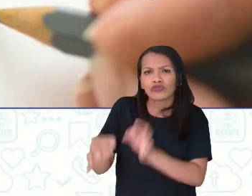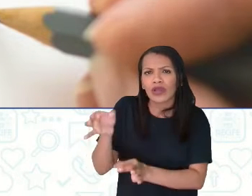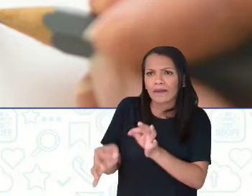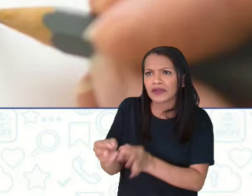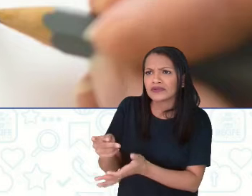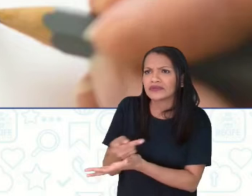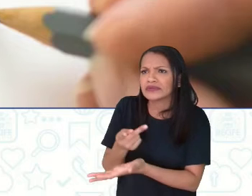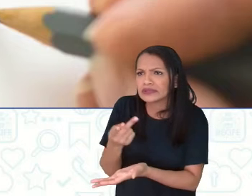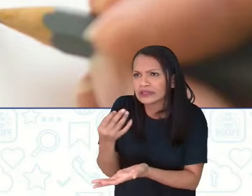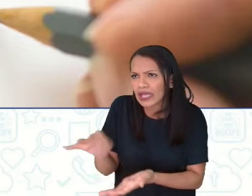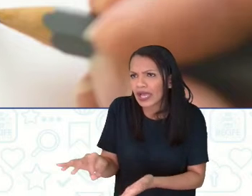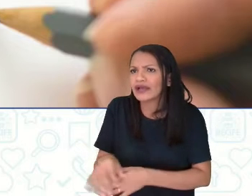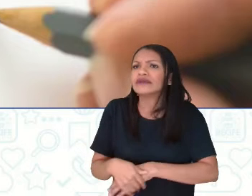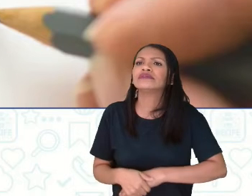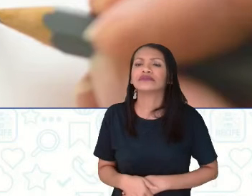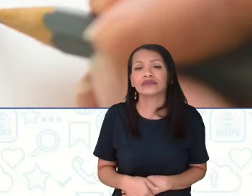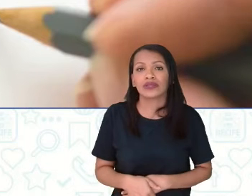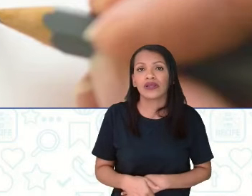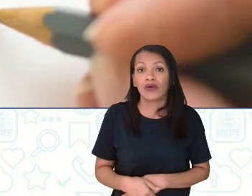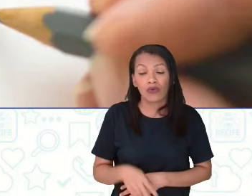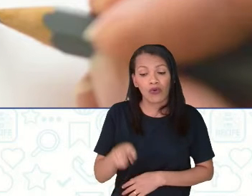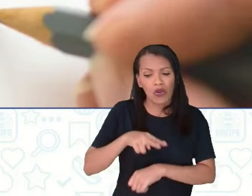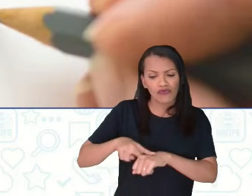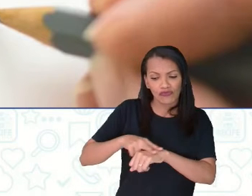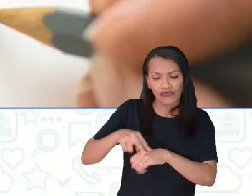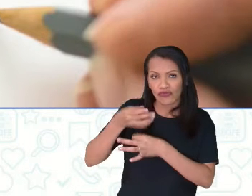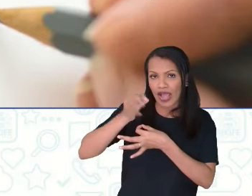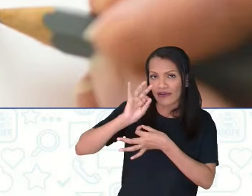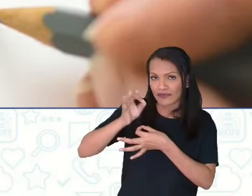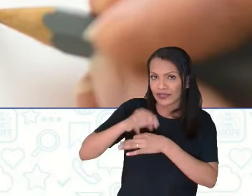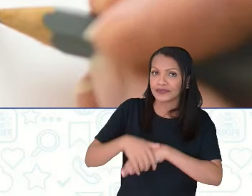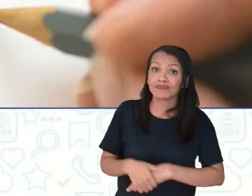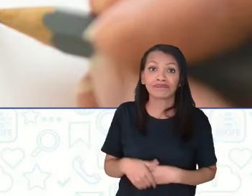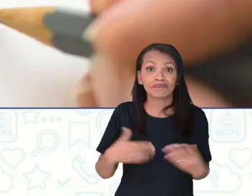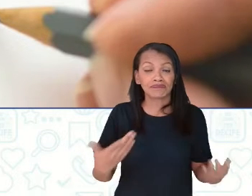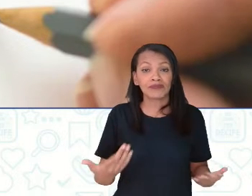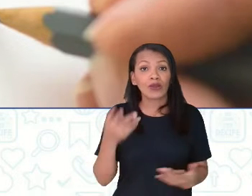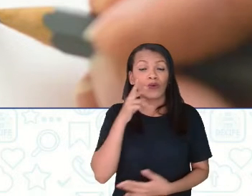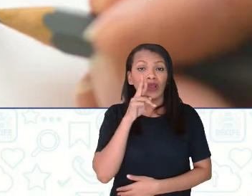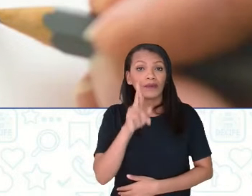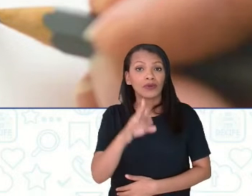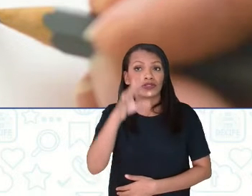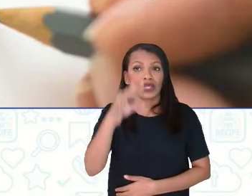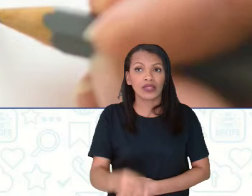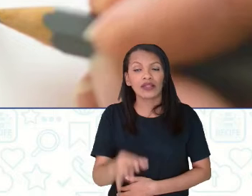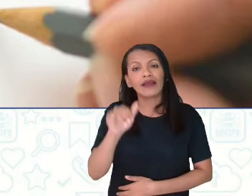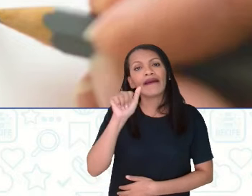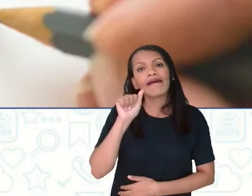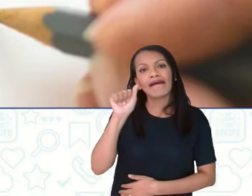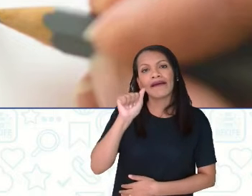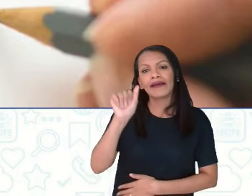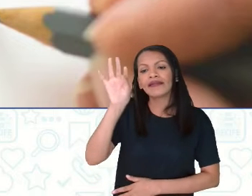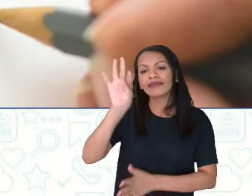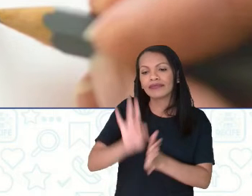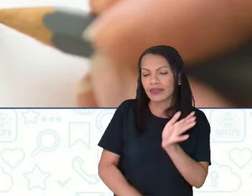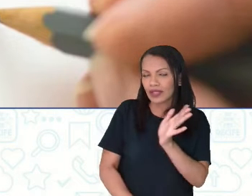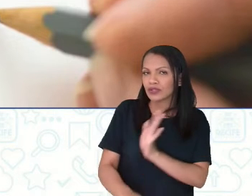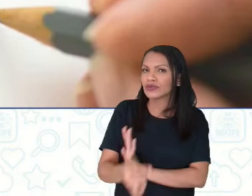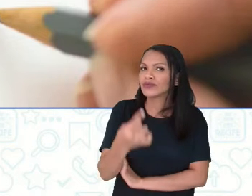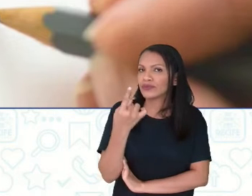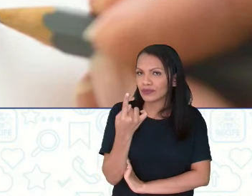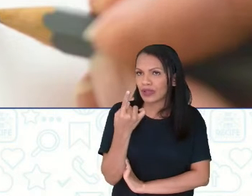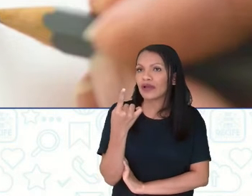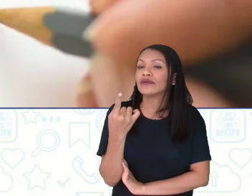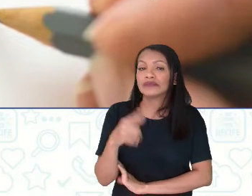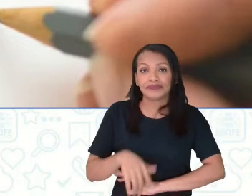uvas. Então, a resposta certa é que o texto 2 dialoga com o texto 1. Porque são textos que vão...